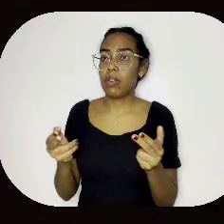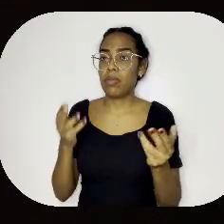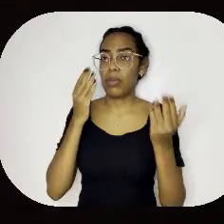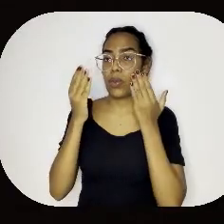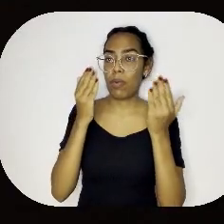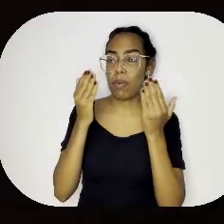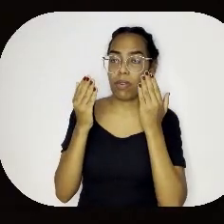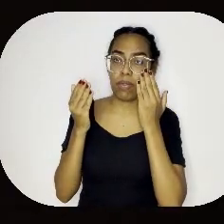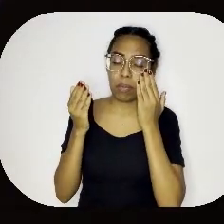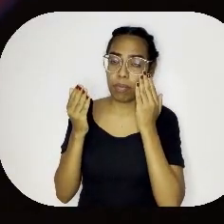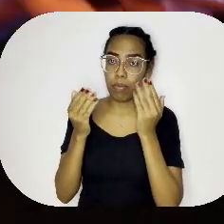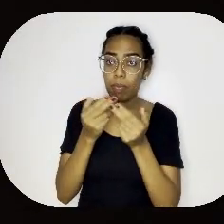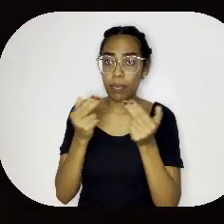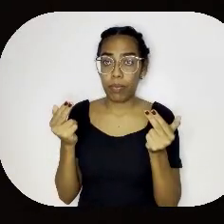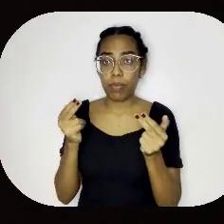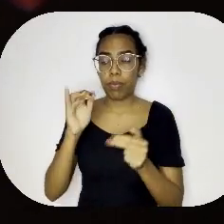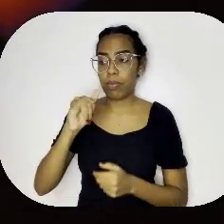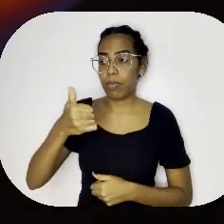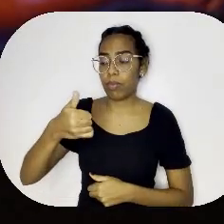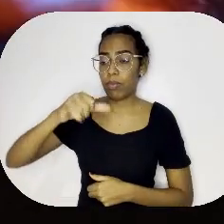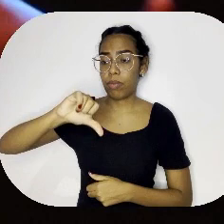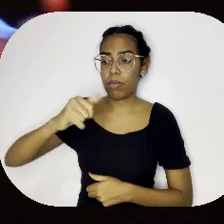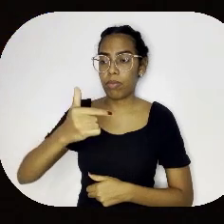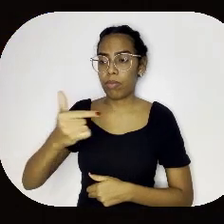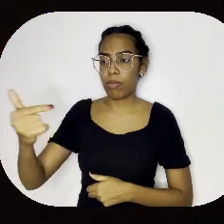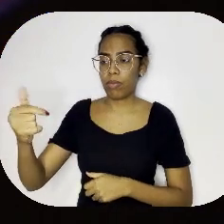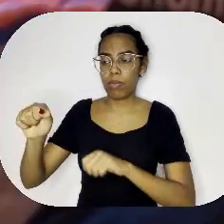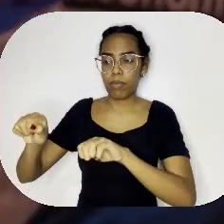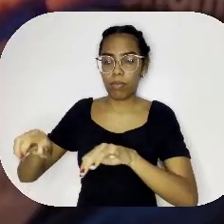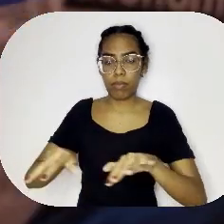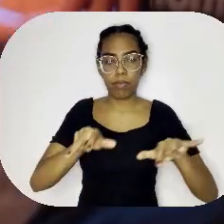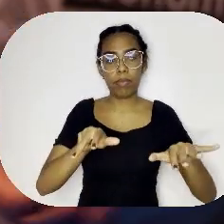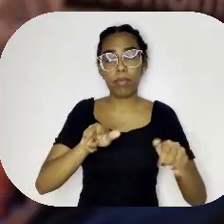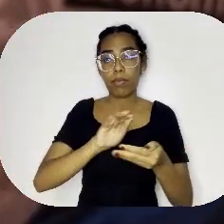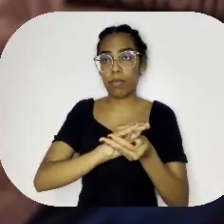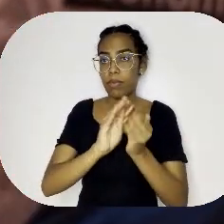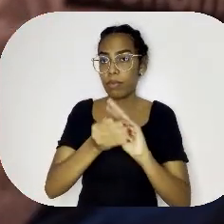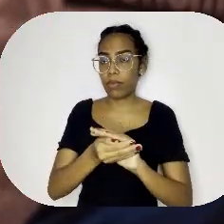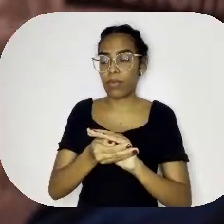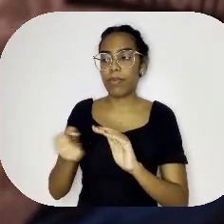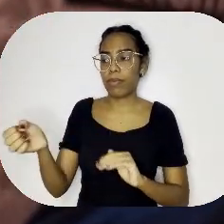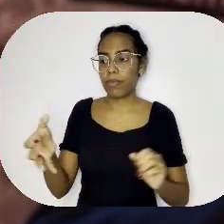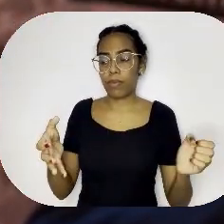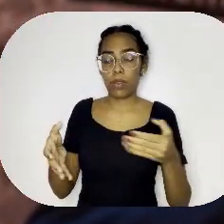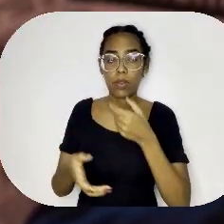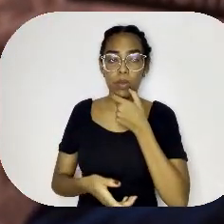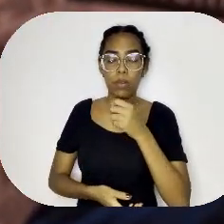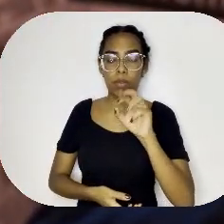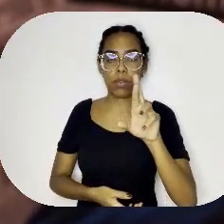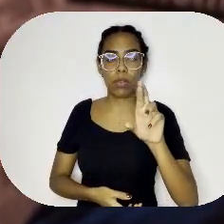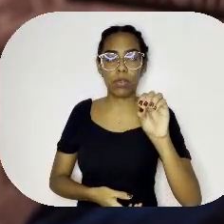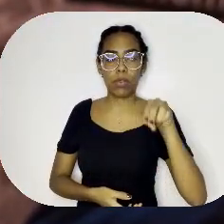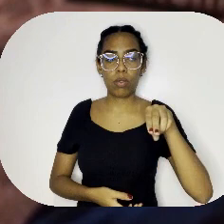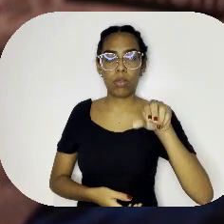me comparando a um sobrevivente da plateia de 1922 na Semana de Arte Moderna, quando Ronald de